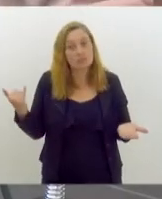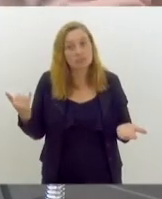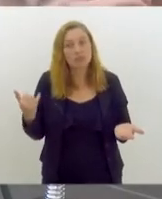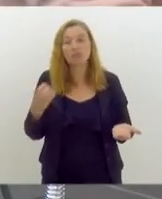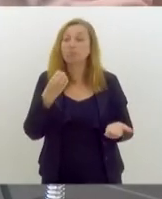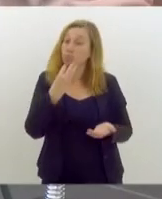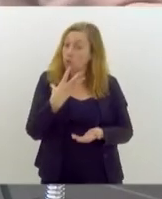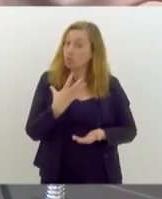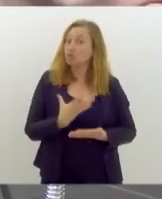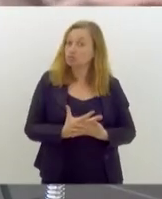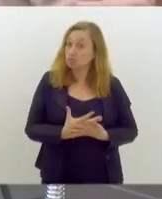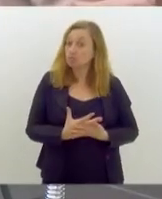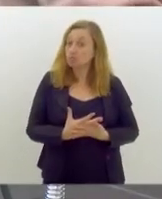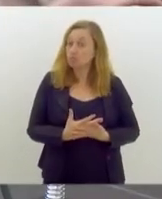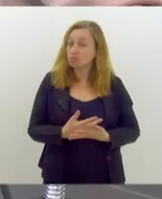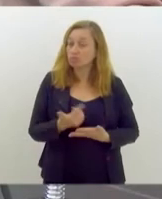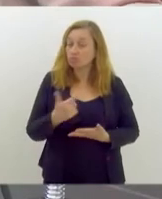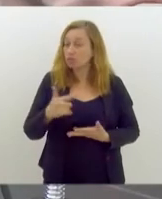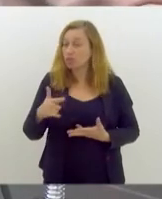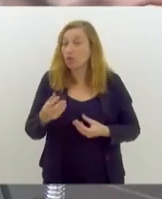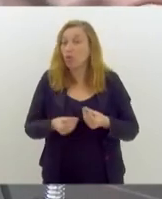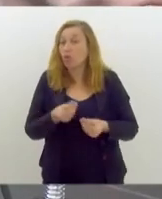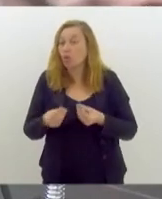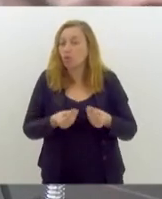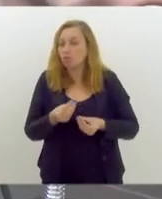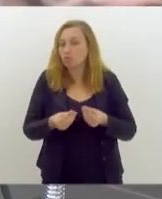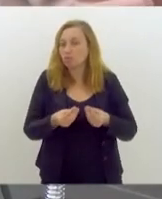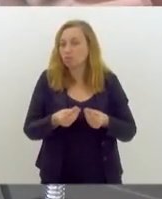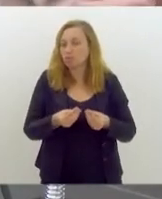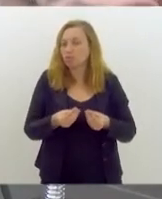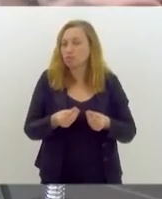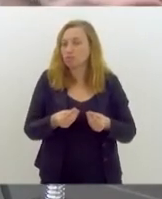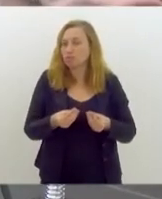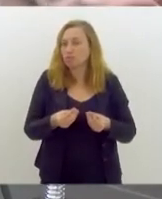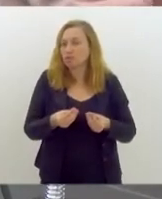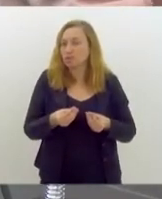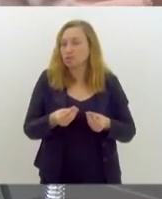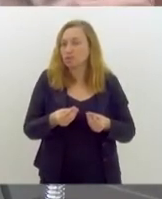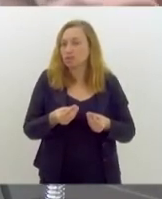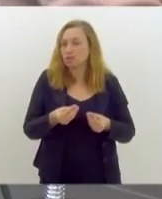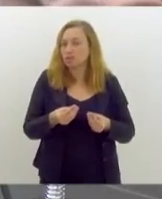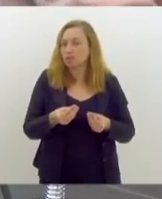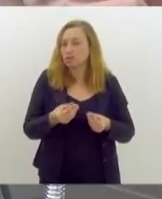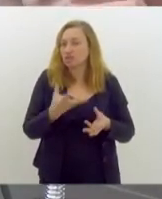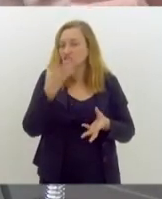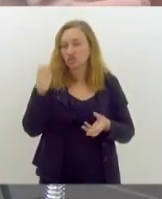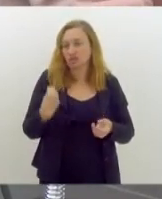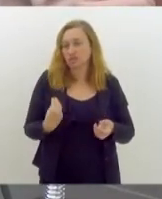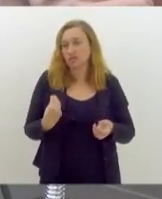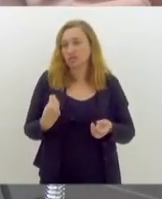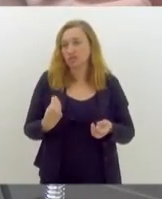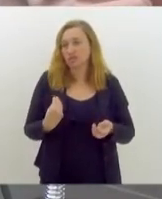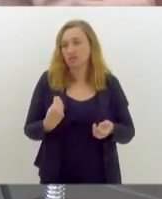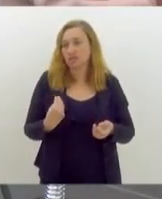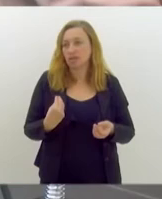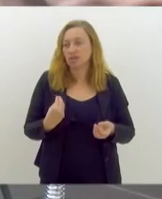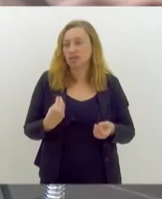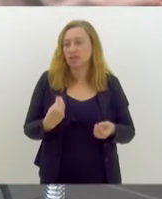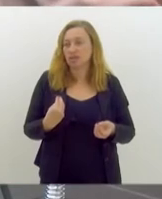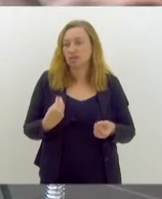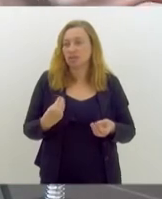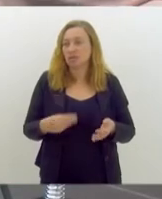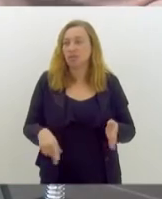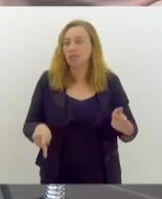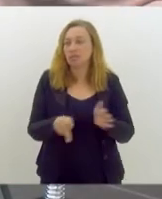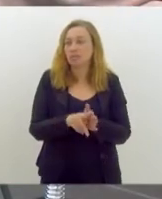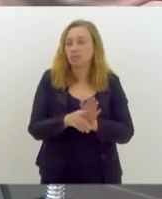e indispensáveis desfazerem parte do nosso do